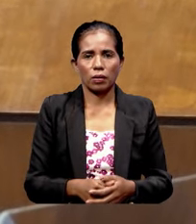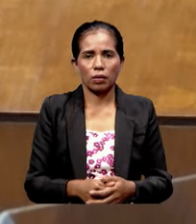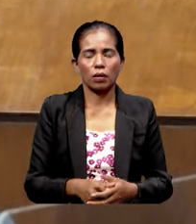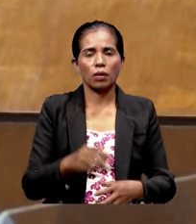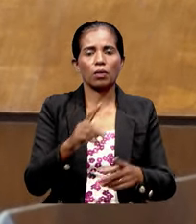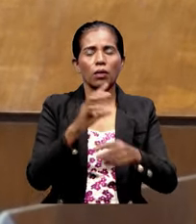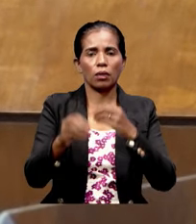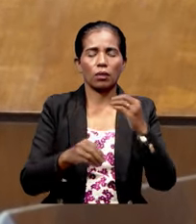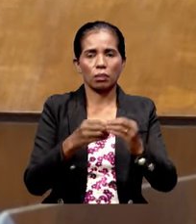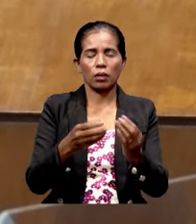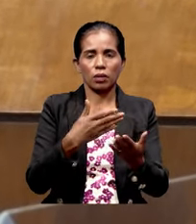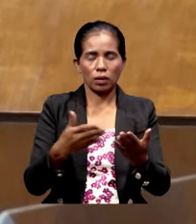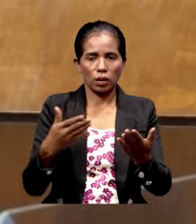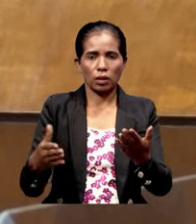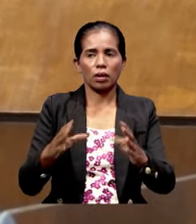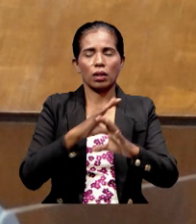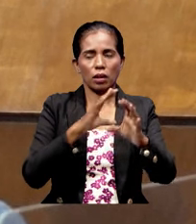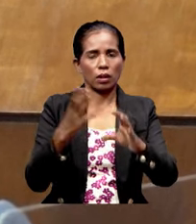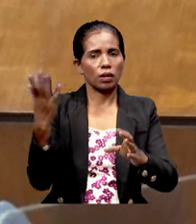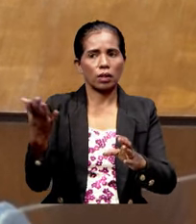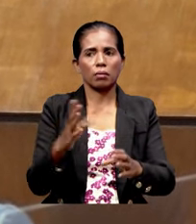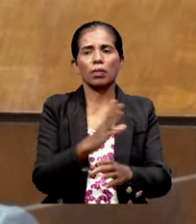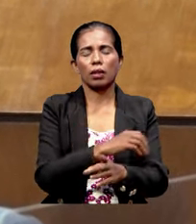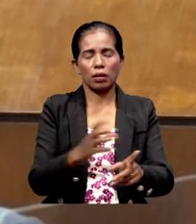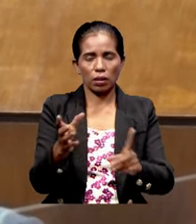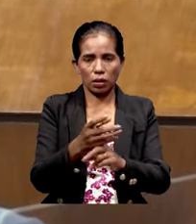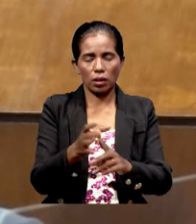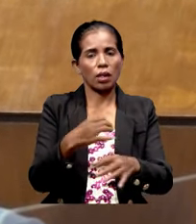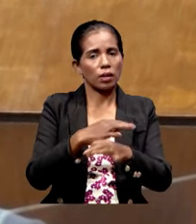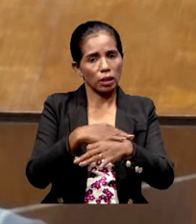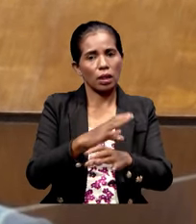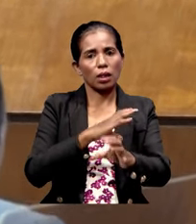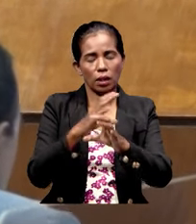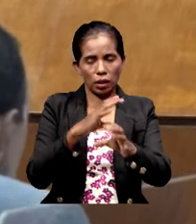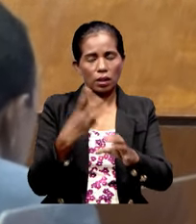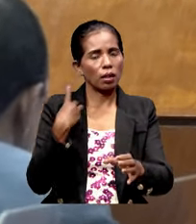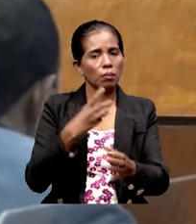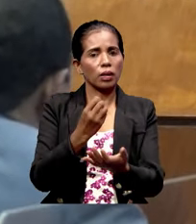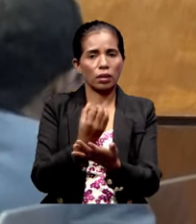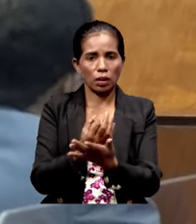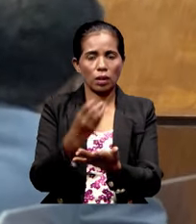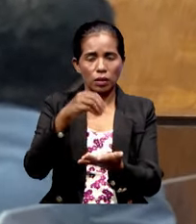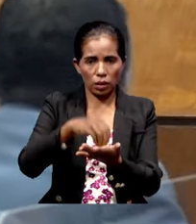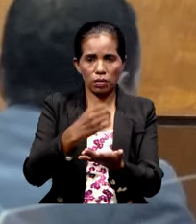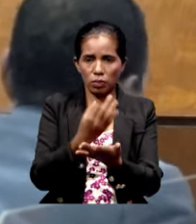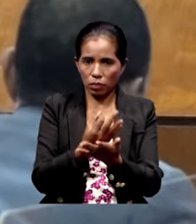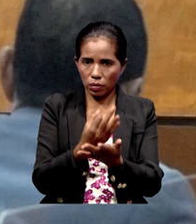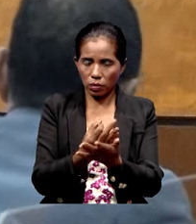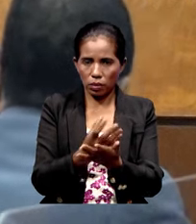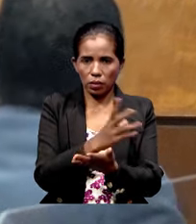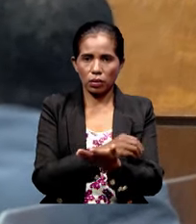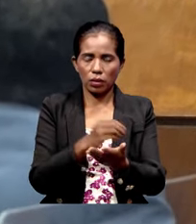sessão da creta e o centro da frota, também a manutenção. Eu estava em manutenção, manutenção que conhece